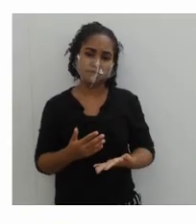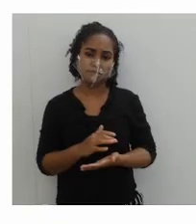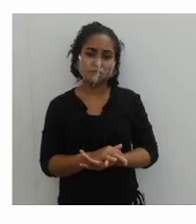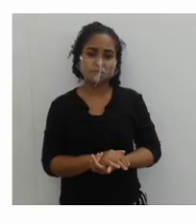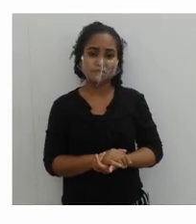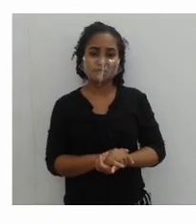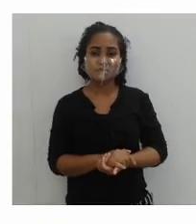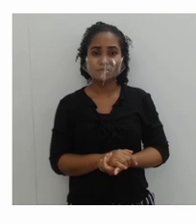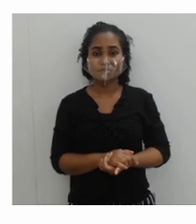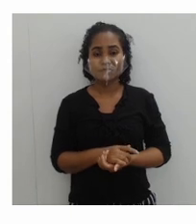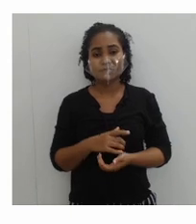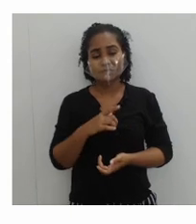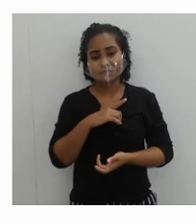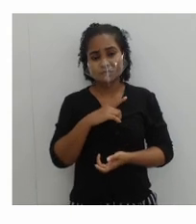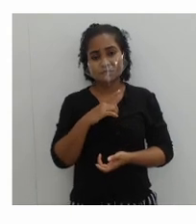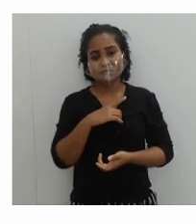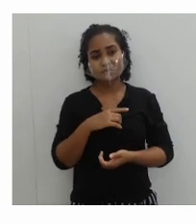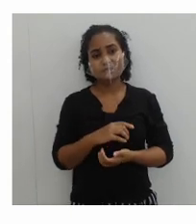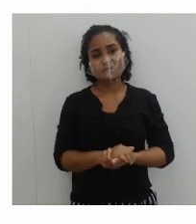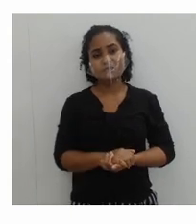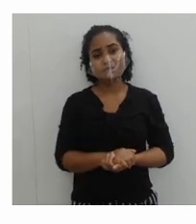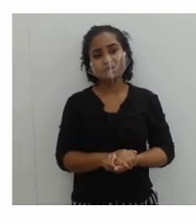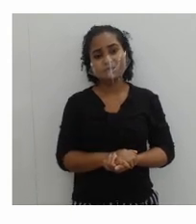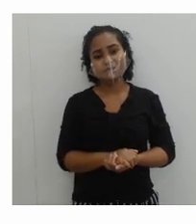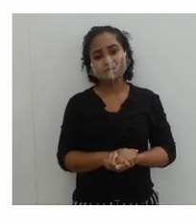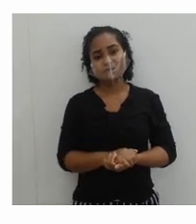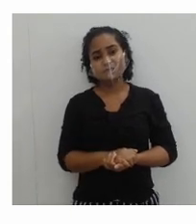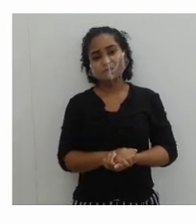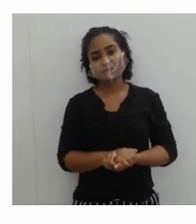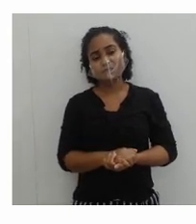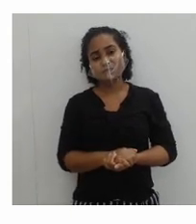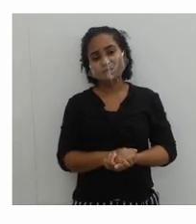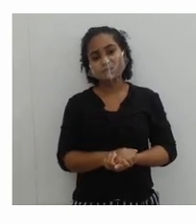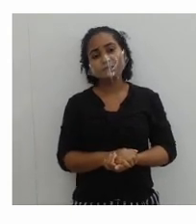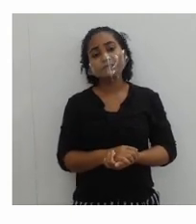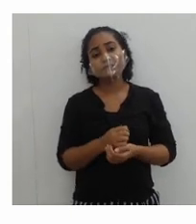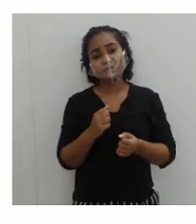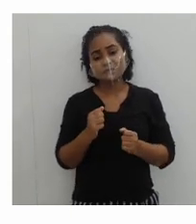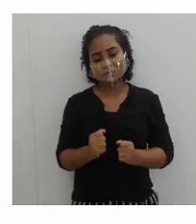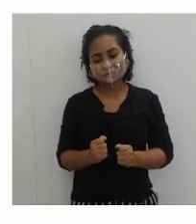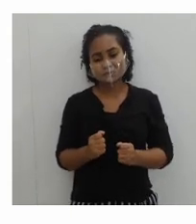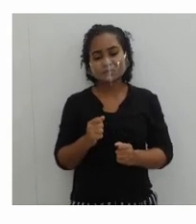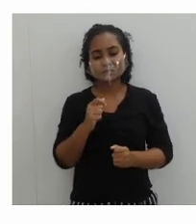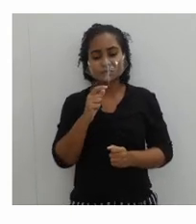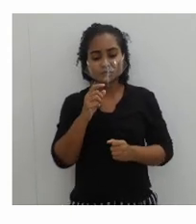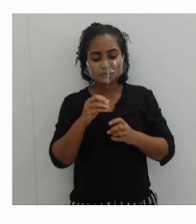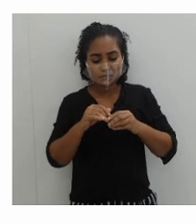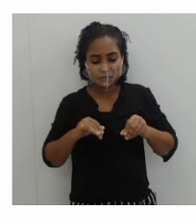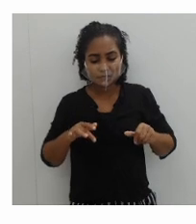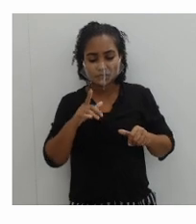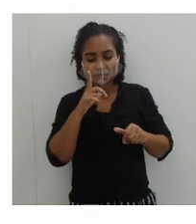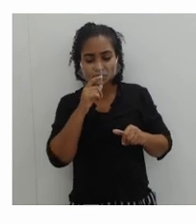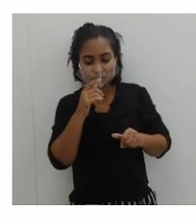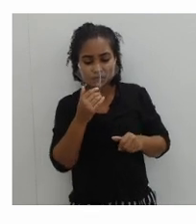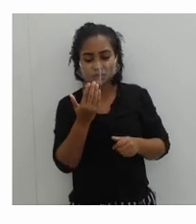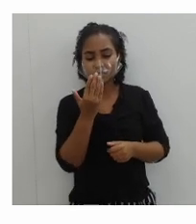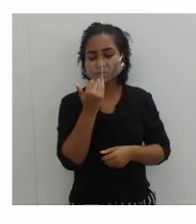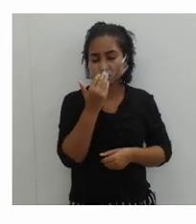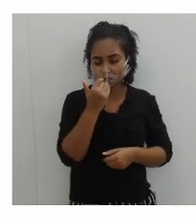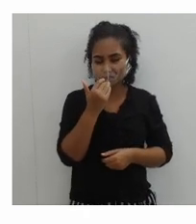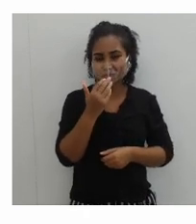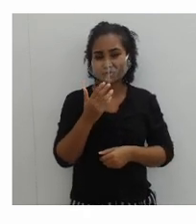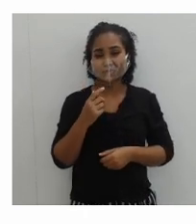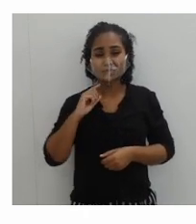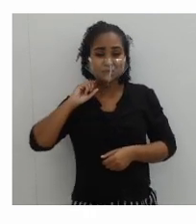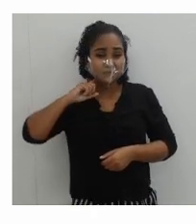Ascaris lumbricoides, né, foi isso que eu falei, né? O material solo, água, alimentos contaminados